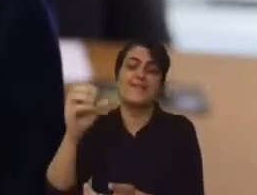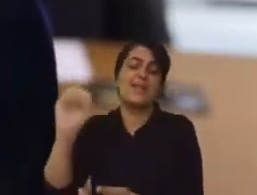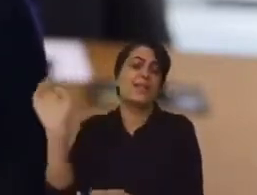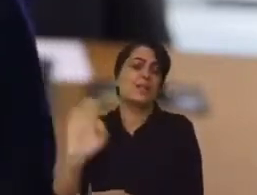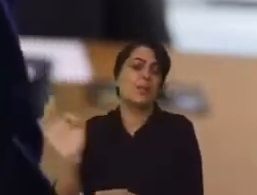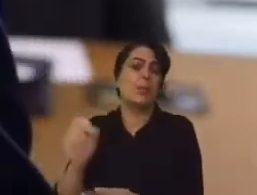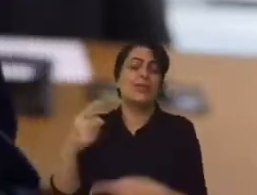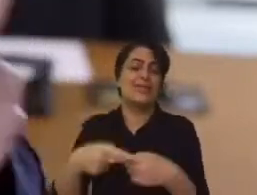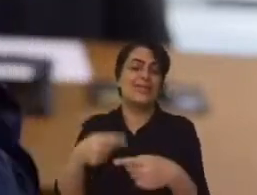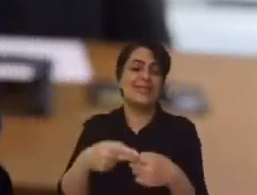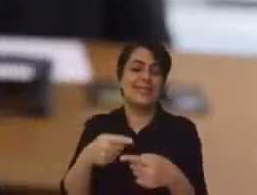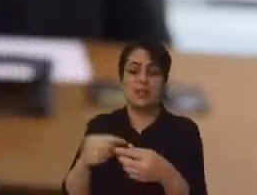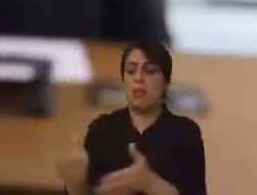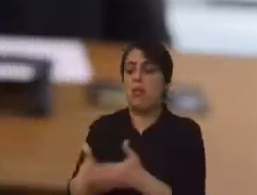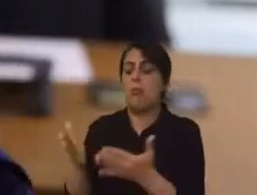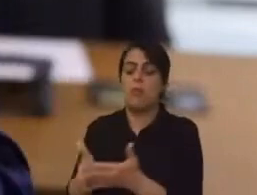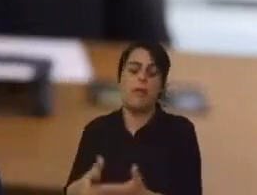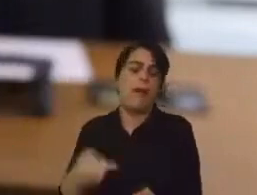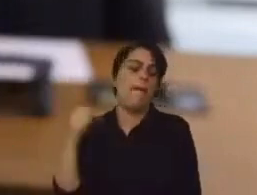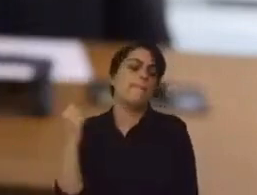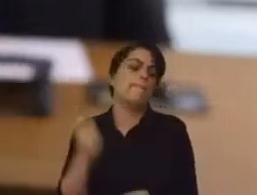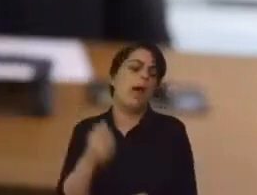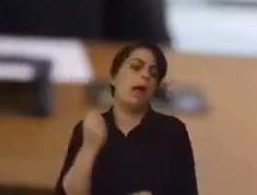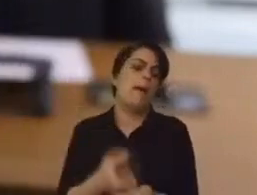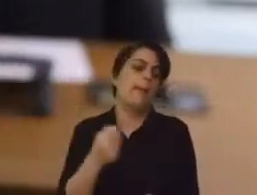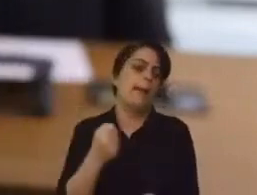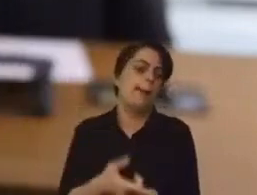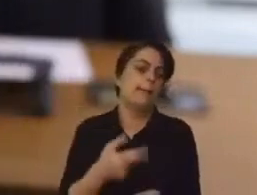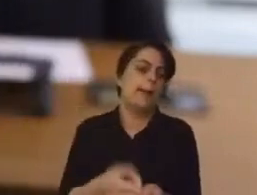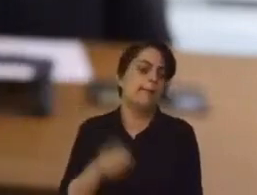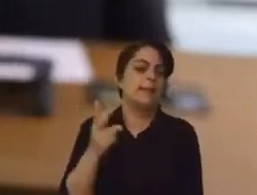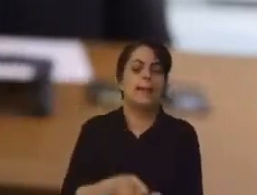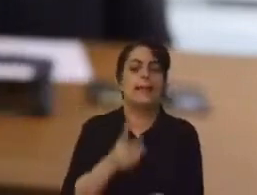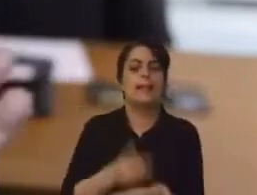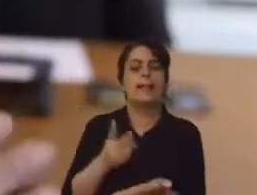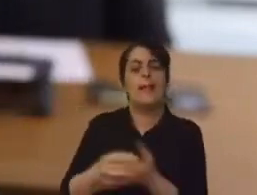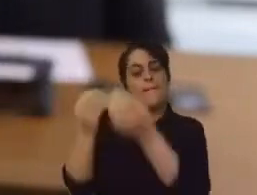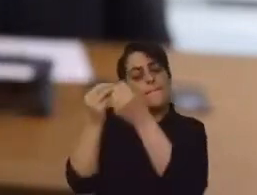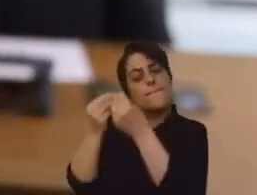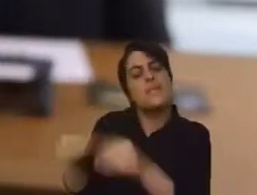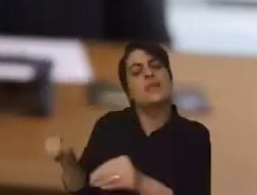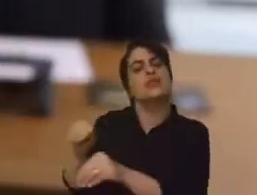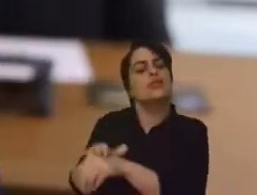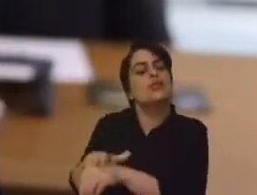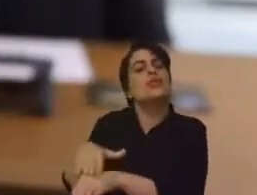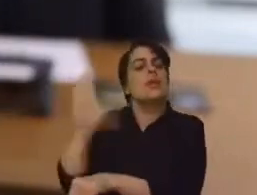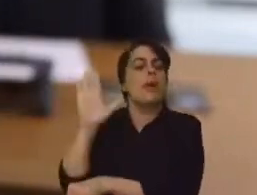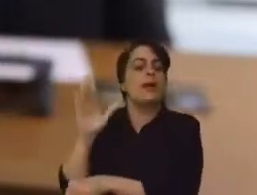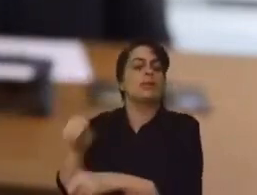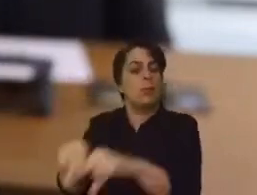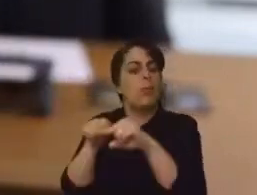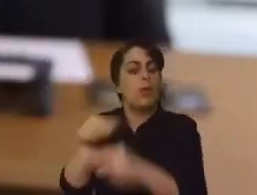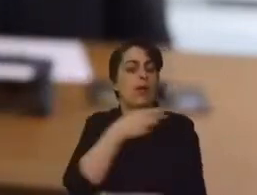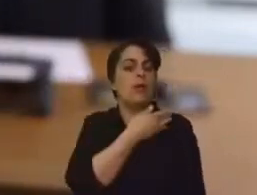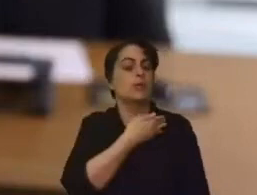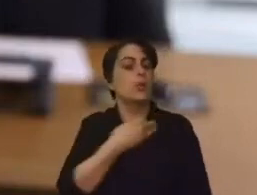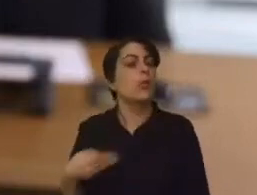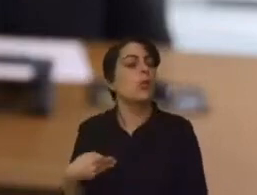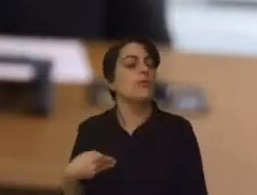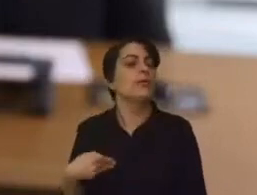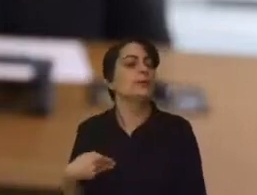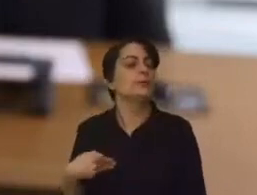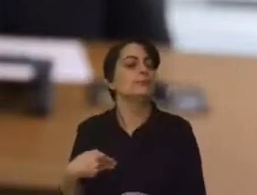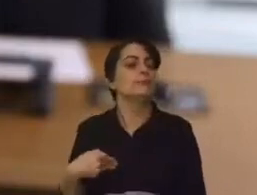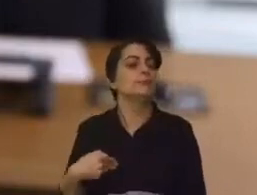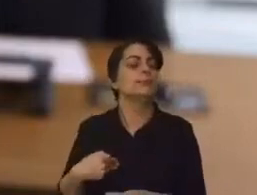paga sempre mais e é vítima sempre primeiro das mazelas, dos desgovernos que aconteceram na vida desse